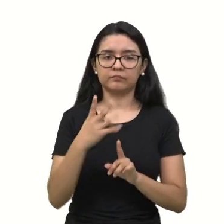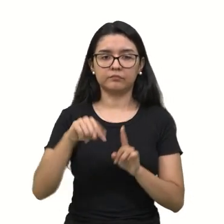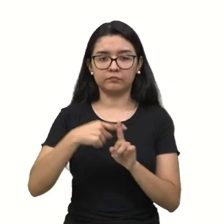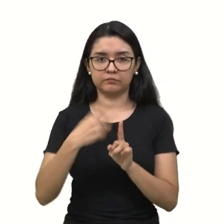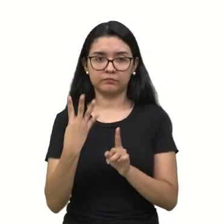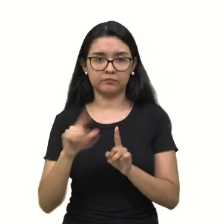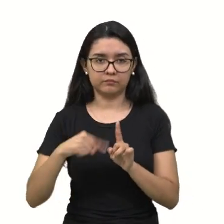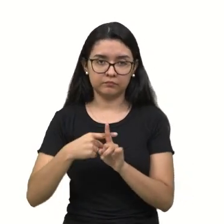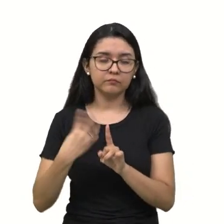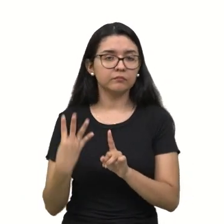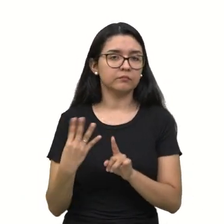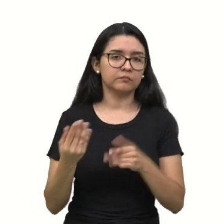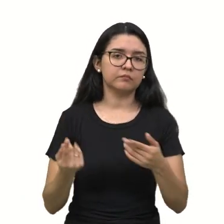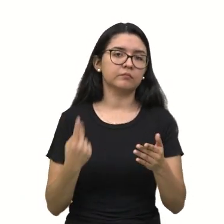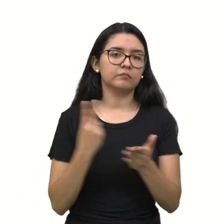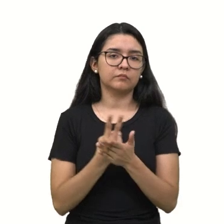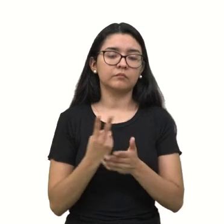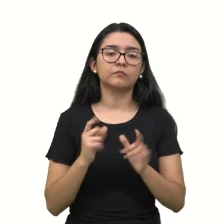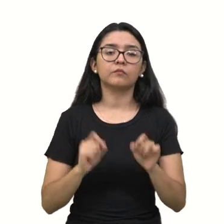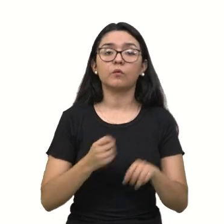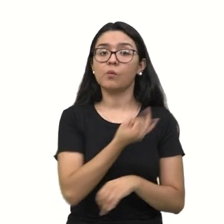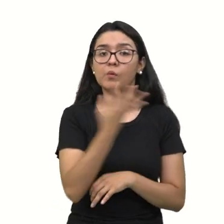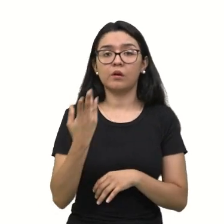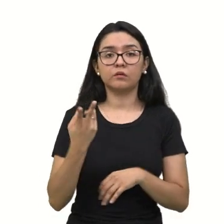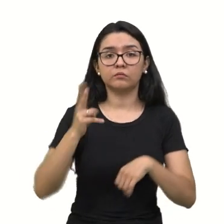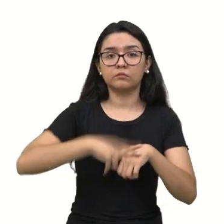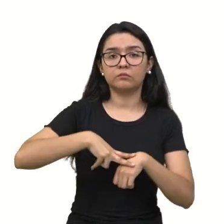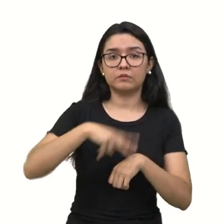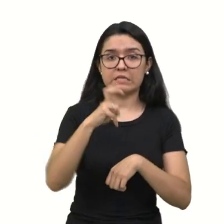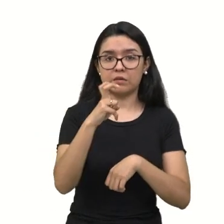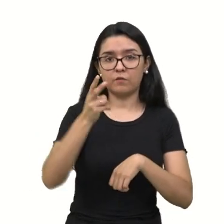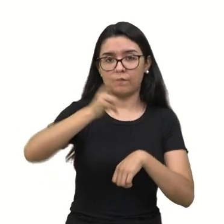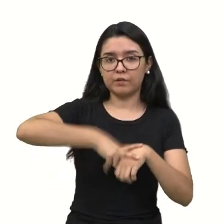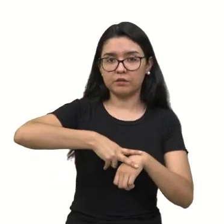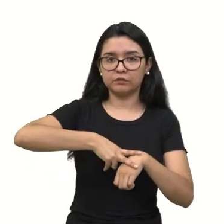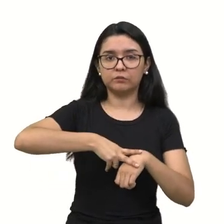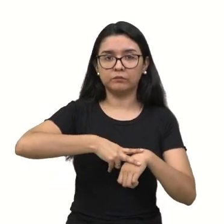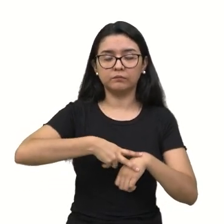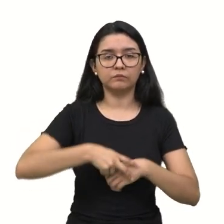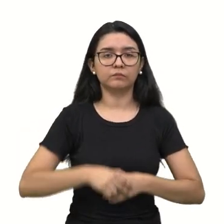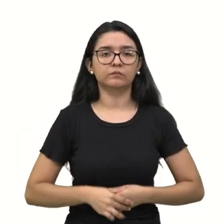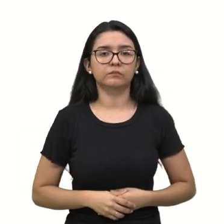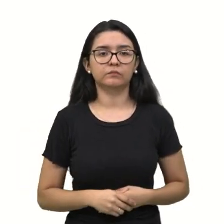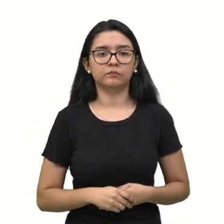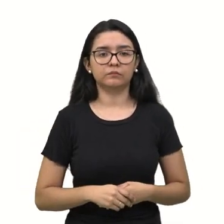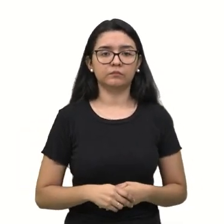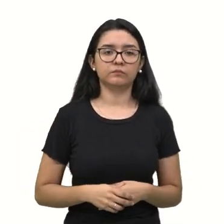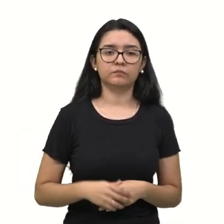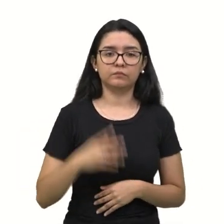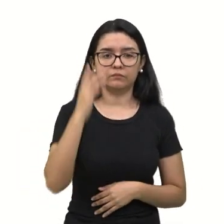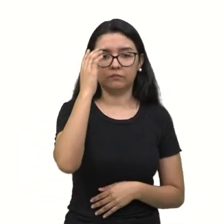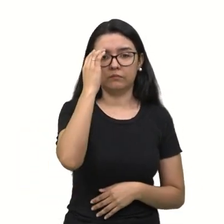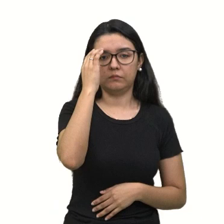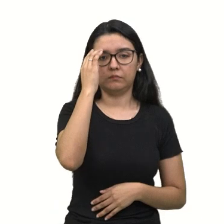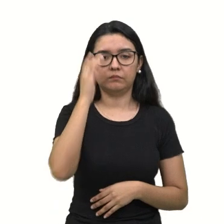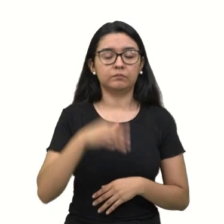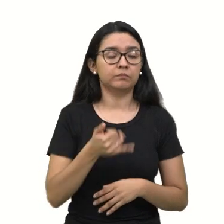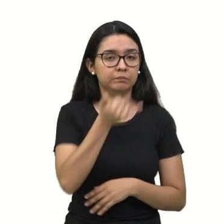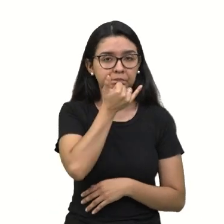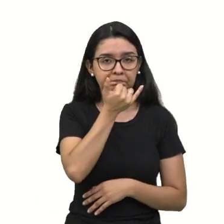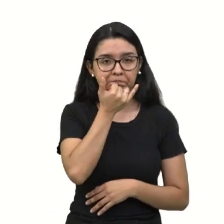né, por ele mesmo 5 vezes. Né? Perdão.